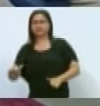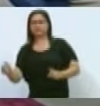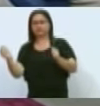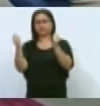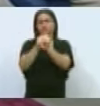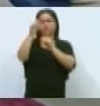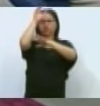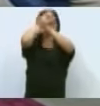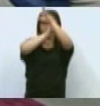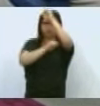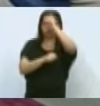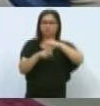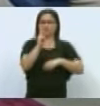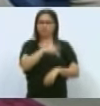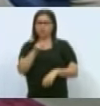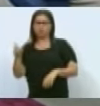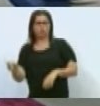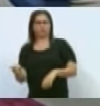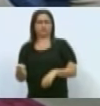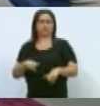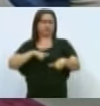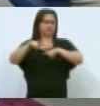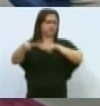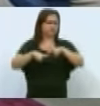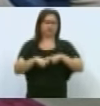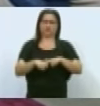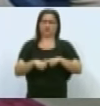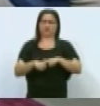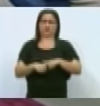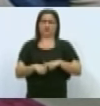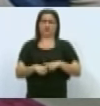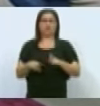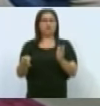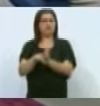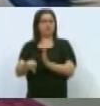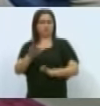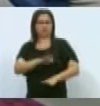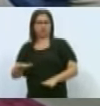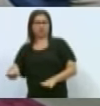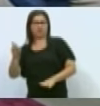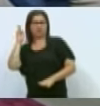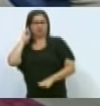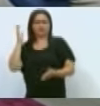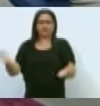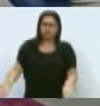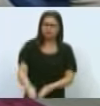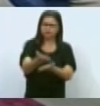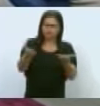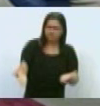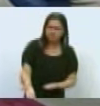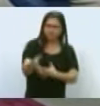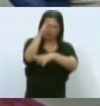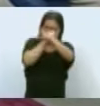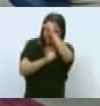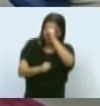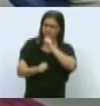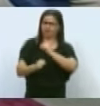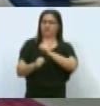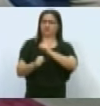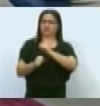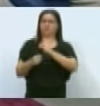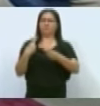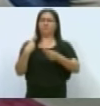os professores, funcionários, e ela vai incentivar também, ela até falar igual as crianças, ela vai falando, vai forçando, porque tem